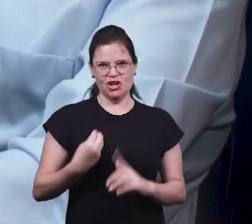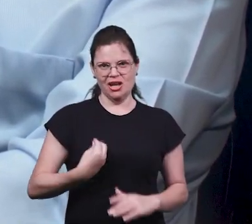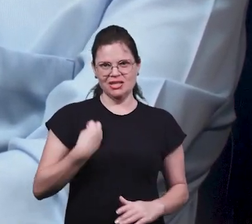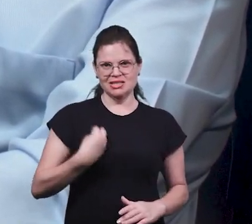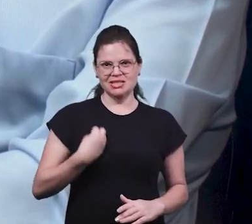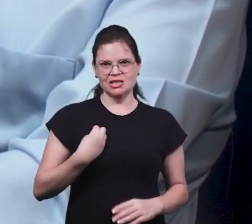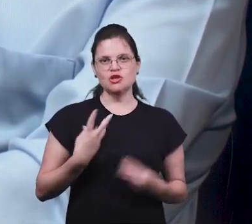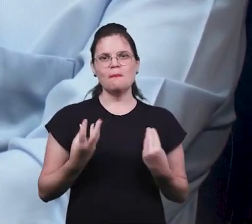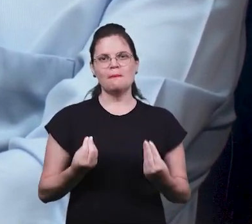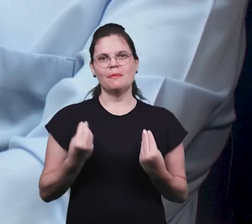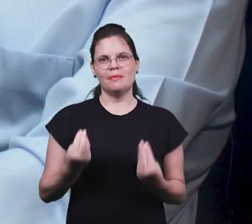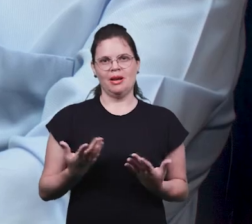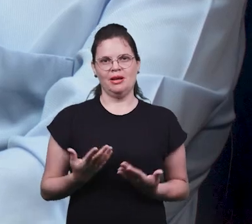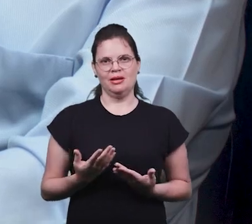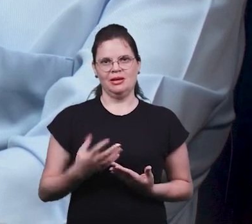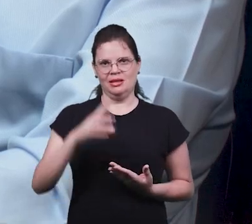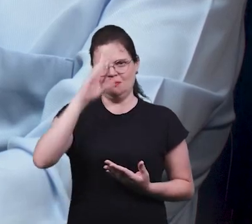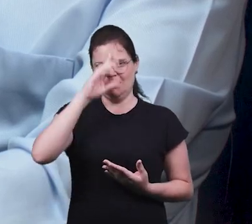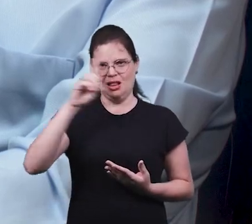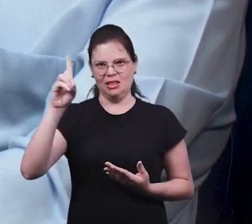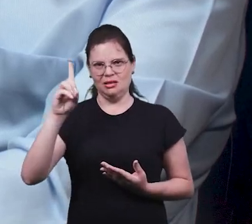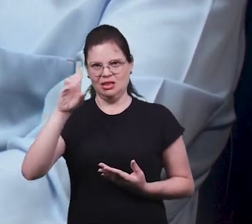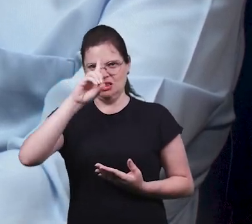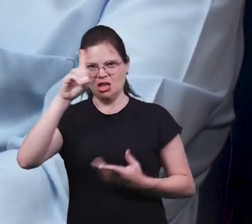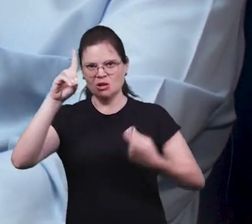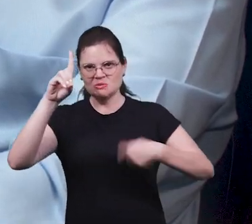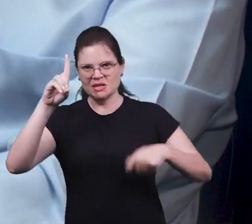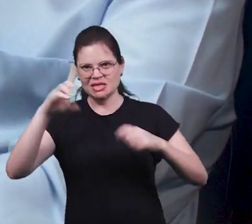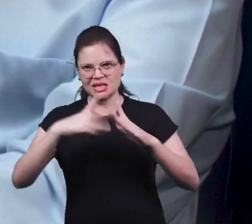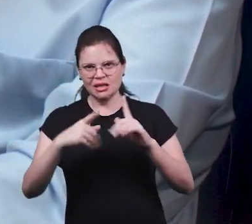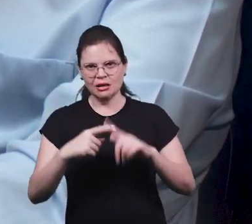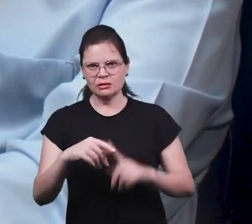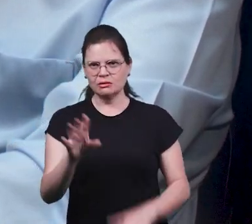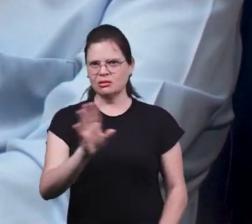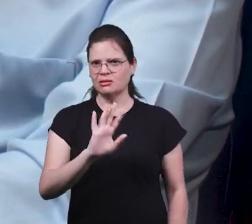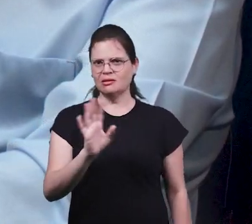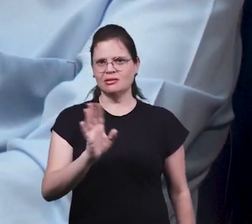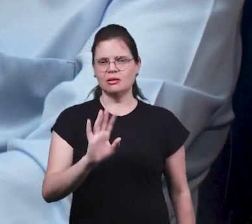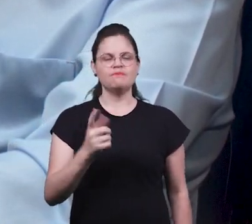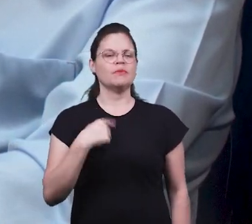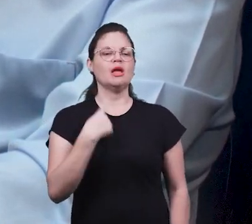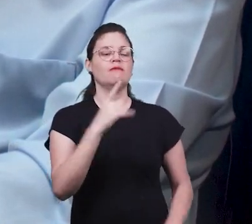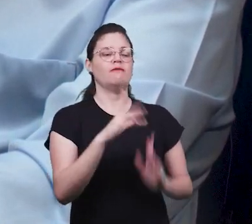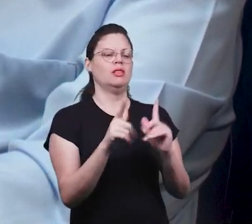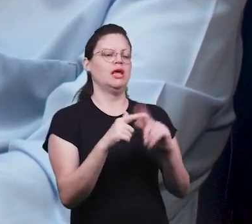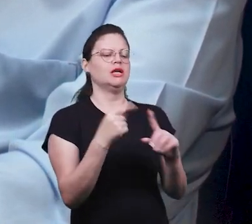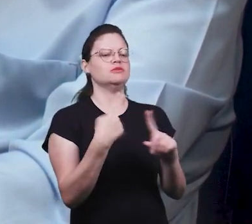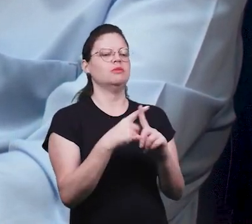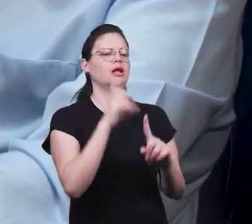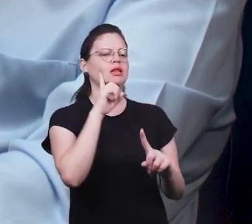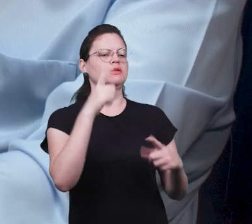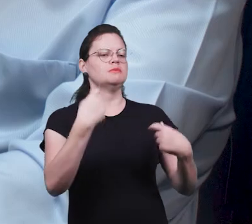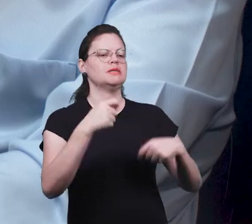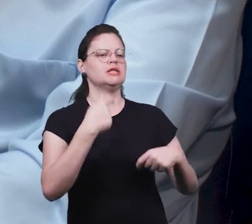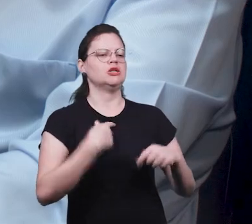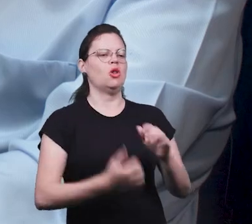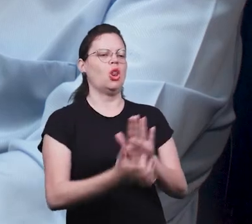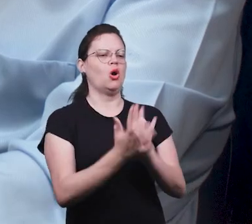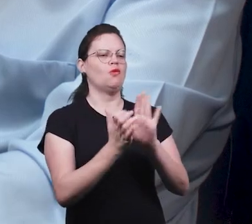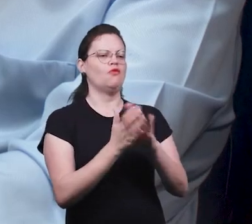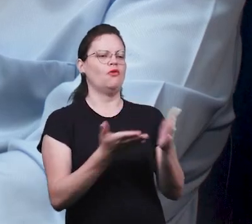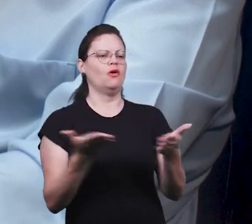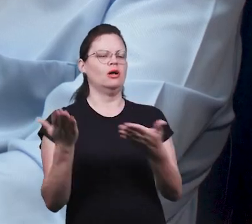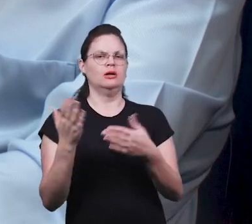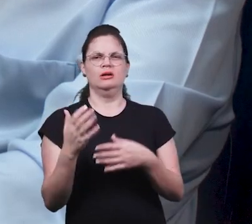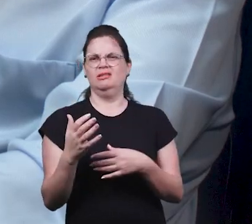vou à igreja porque Deus precisa. Não, Deus não precisa nada disso. Não, eu vou lá dar louvores a Deus porque Deus precisa do meu louvor. Deus não precisa.